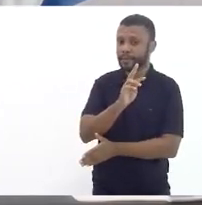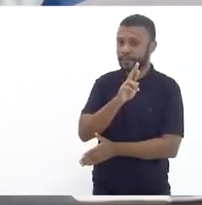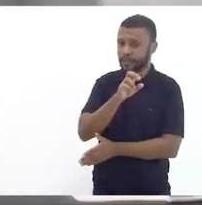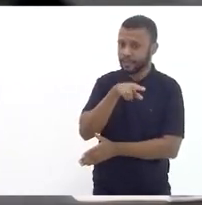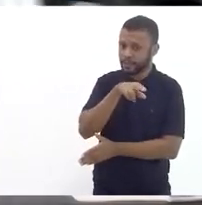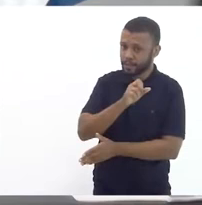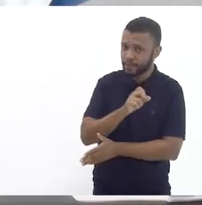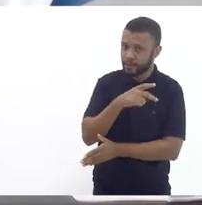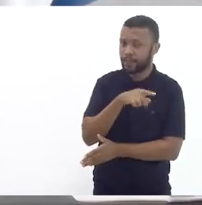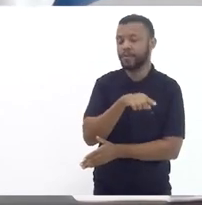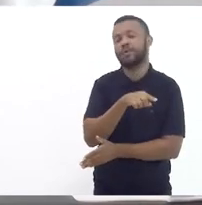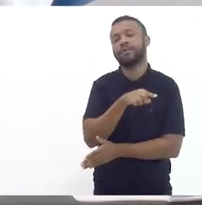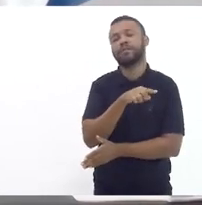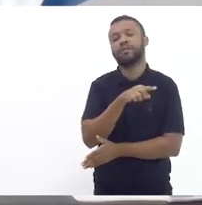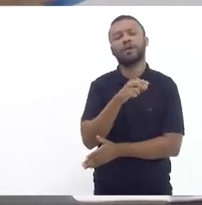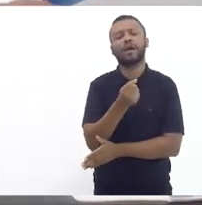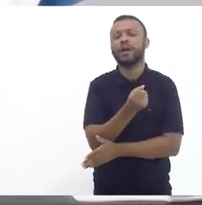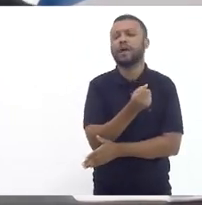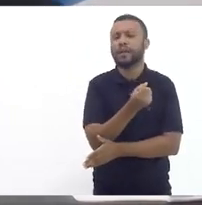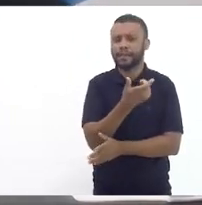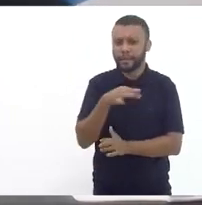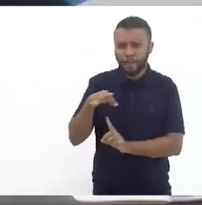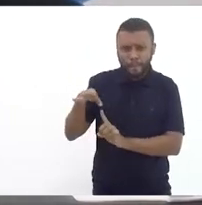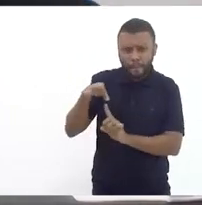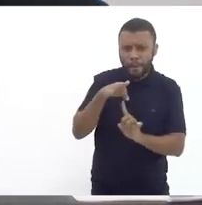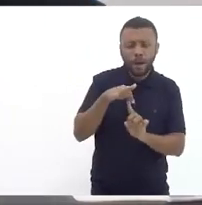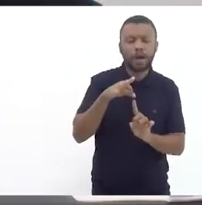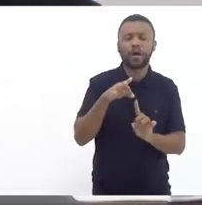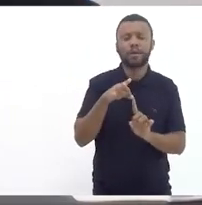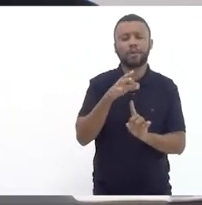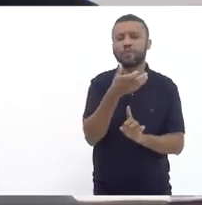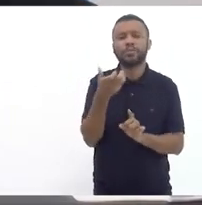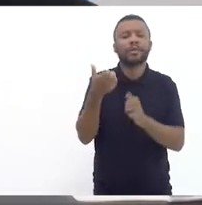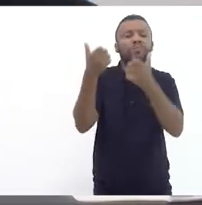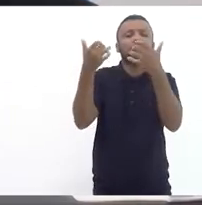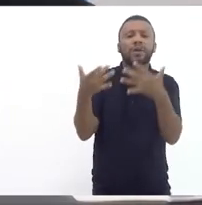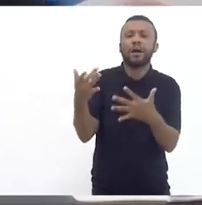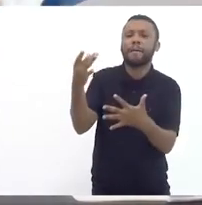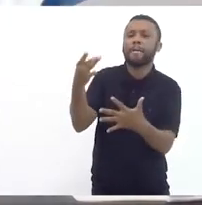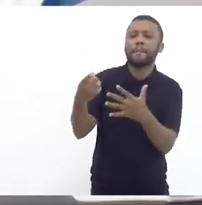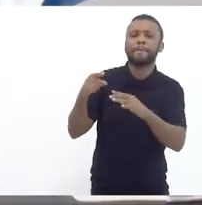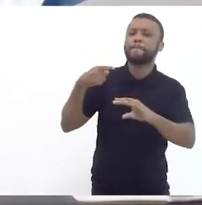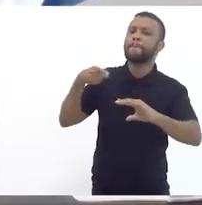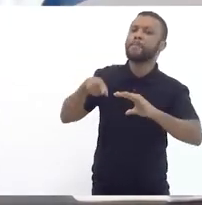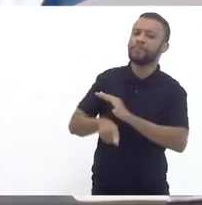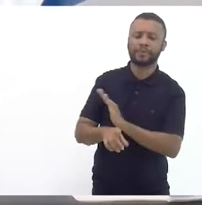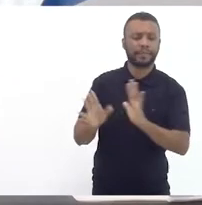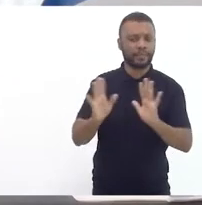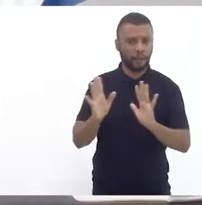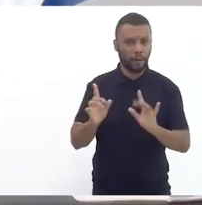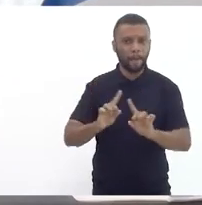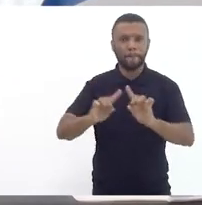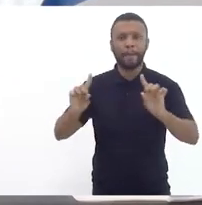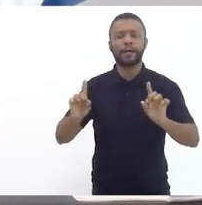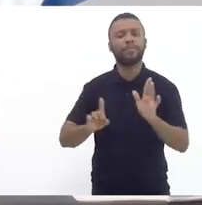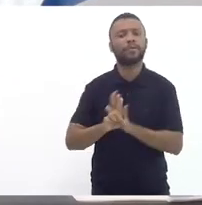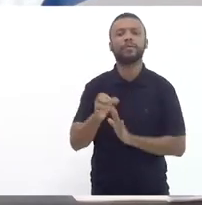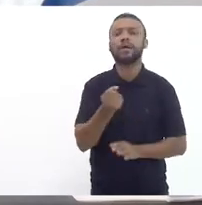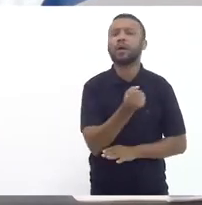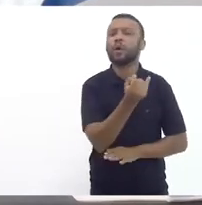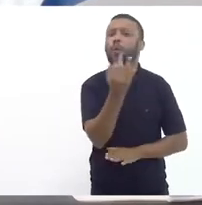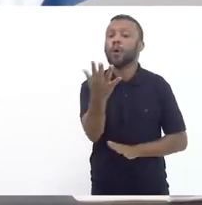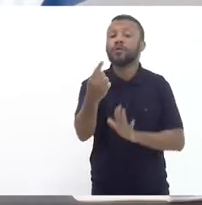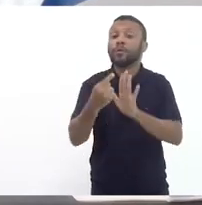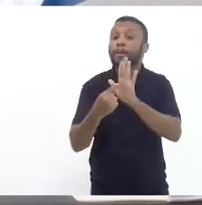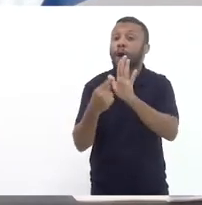estações... Quantas apresentam, não vou entrar nesse detalhe, porque a presidente Lucinha vai abordar esse tema depois, mas quantas apresentam